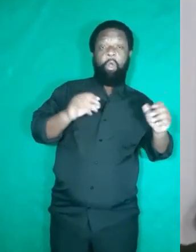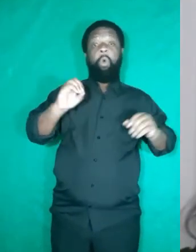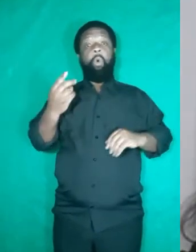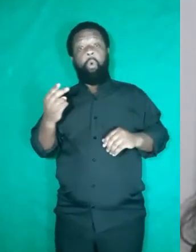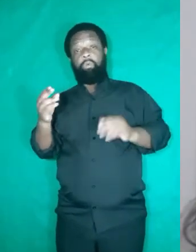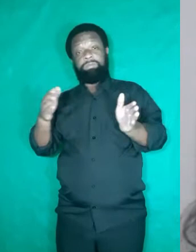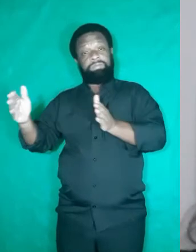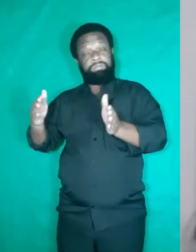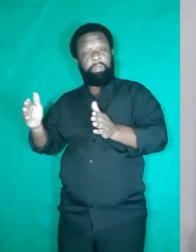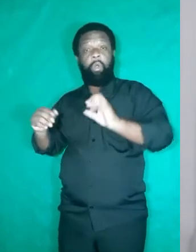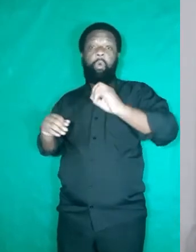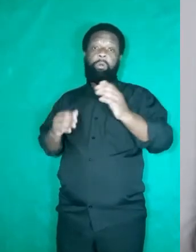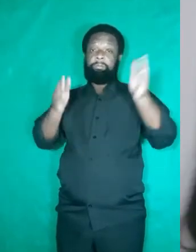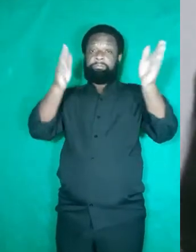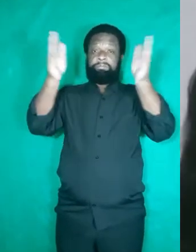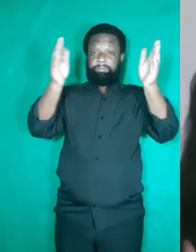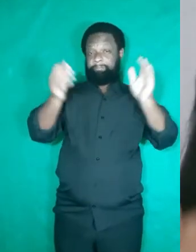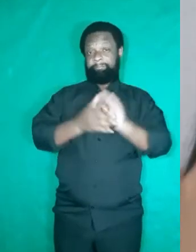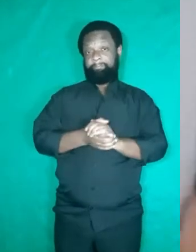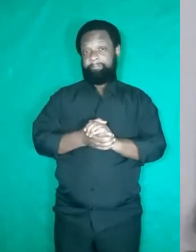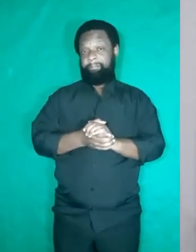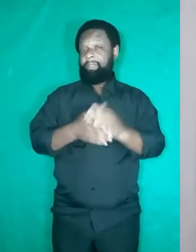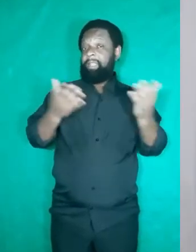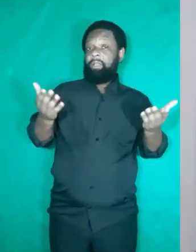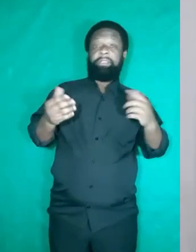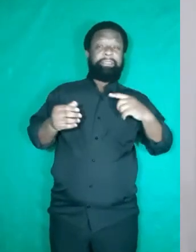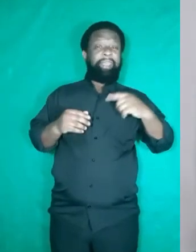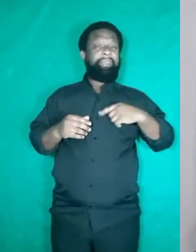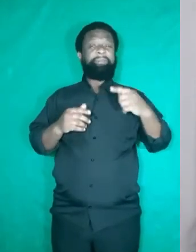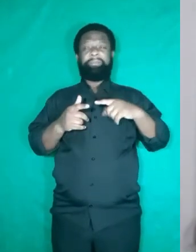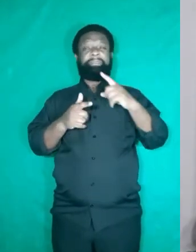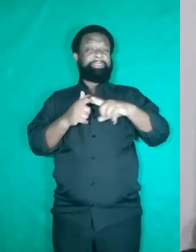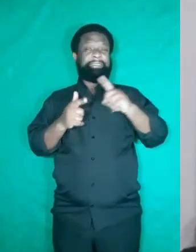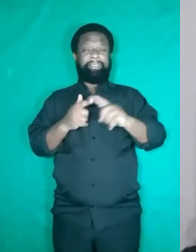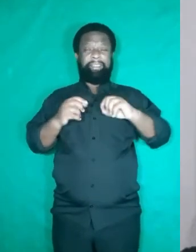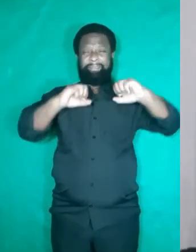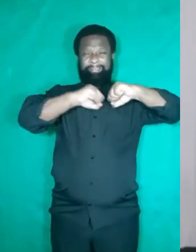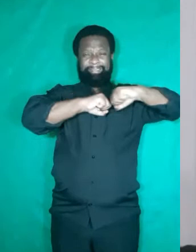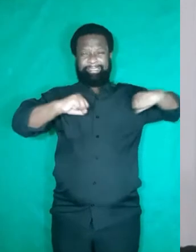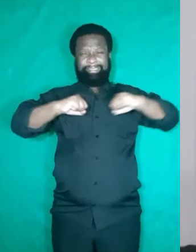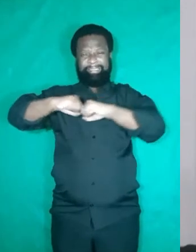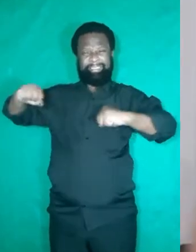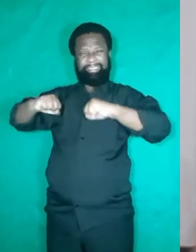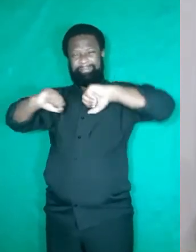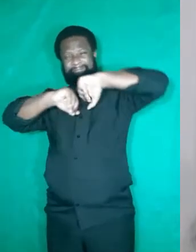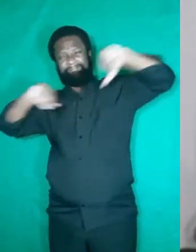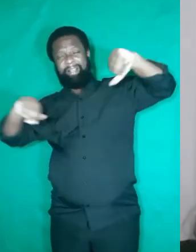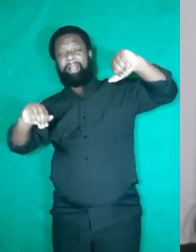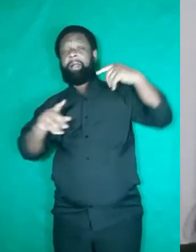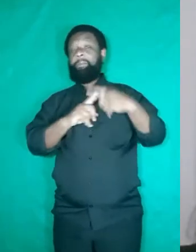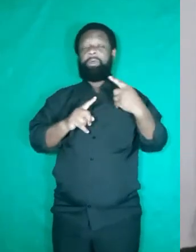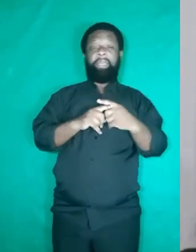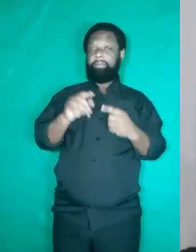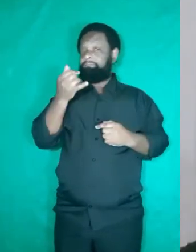essas ligações. Isso causaria muita repulsão, porque as ligações também são elétrons. Então, o que